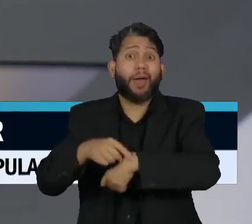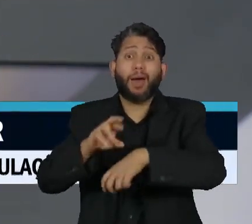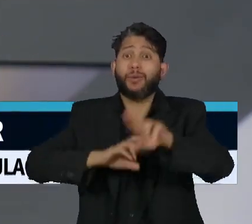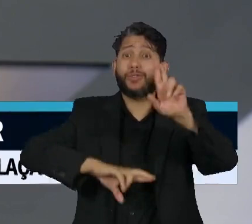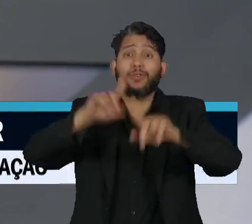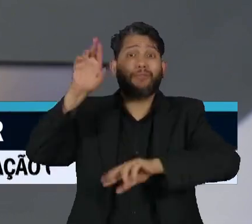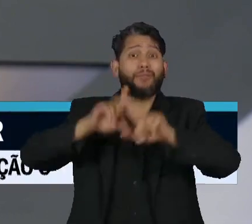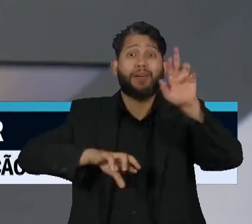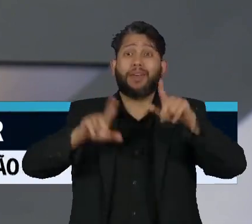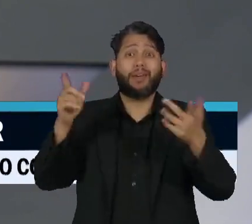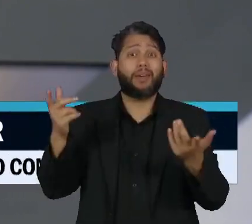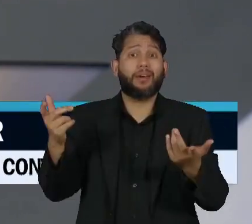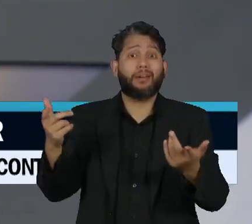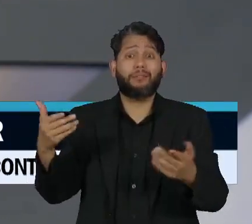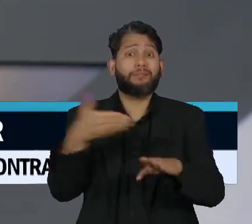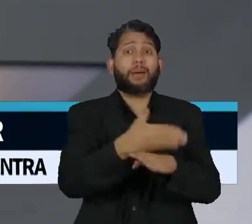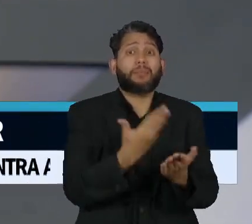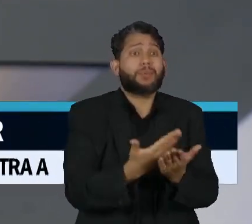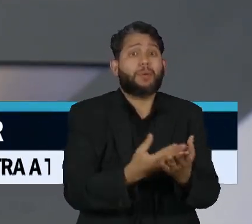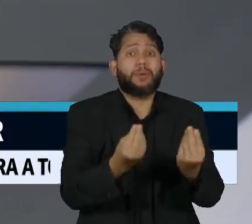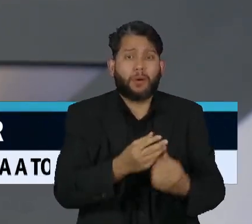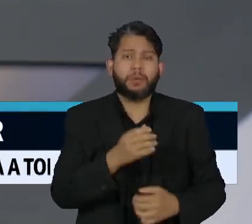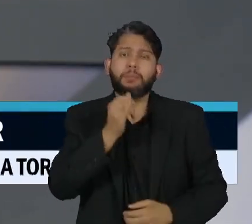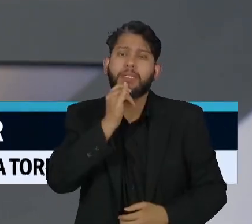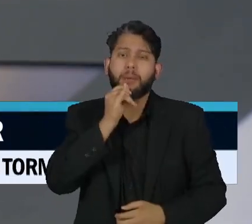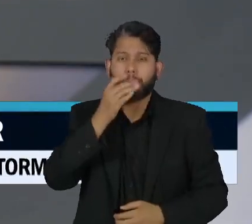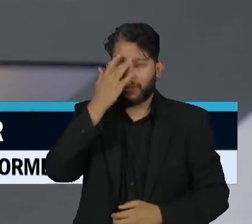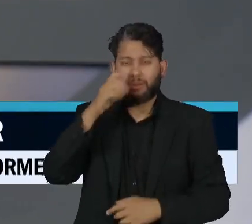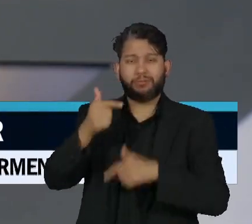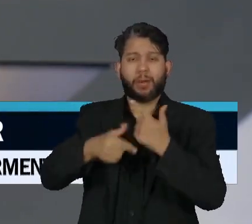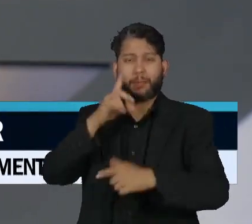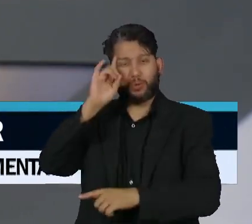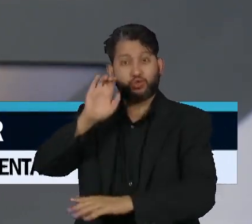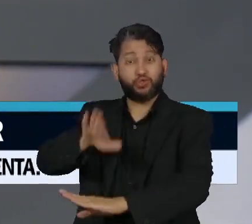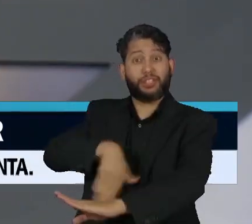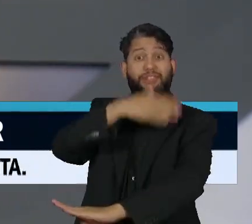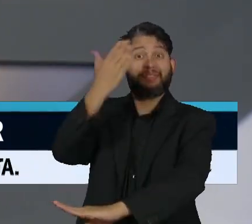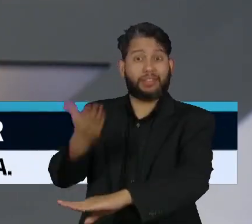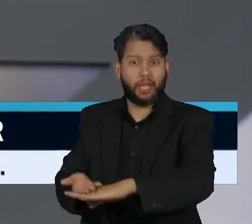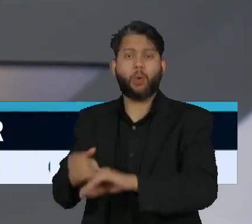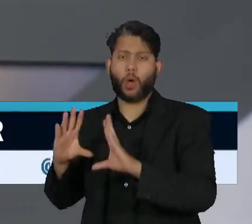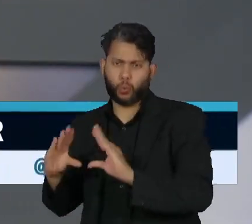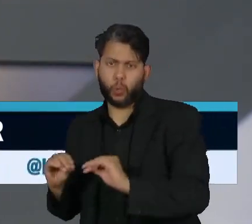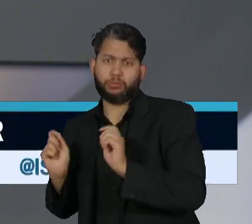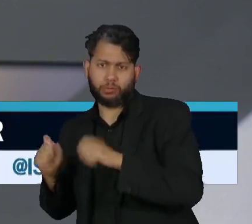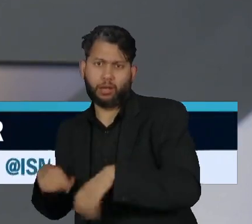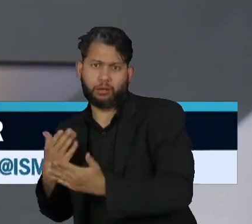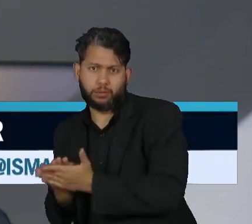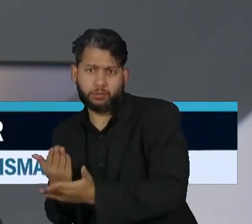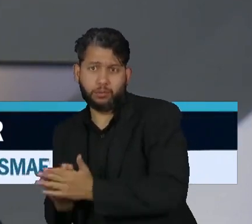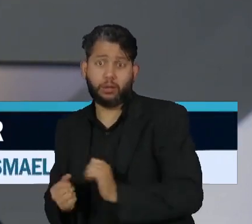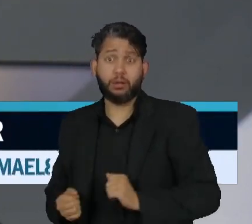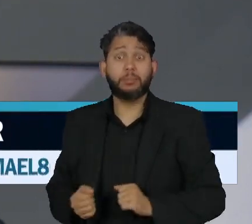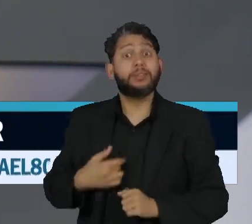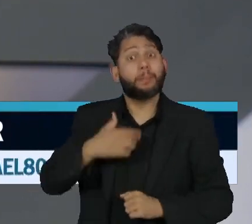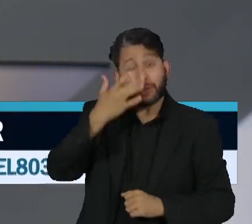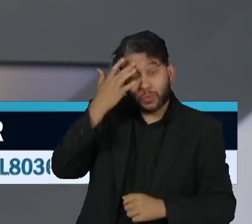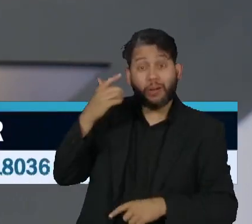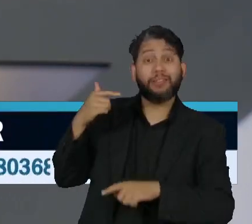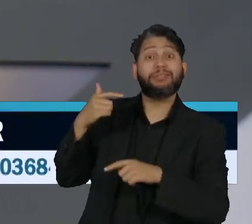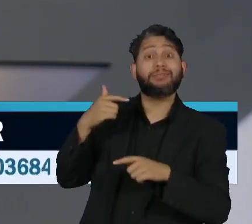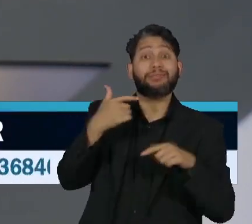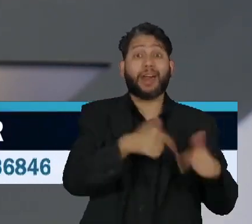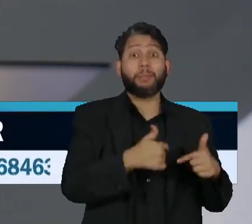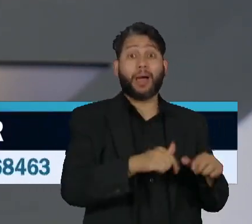diferentes de trabalho. Então, tem aquele que trabalha o dia inteiro e poderia estudar à noite. Mas a gente tem muita gente que trabalha à noite e